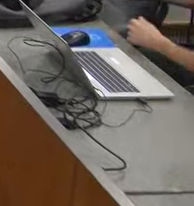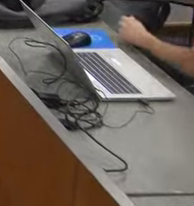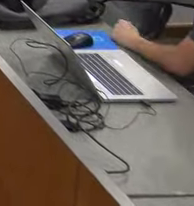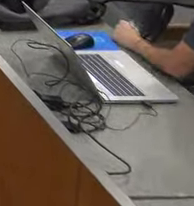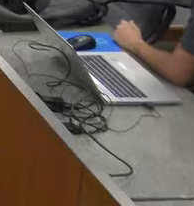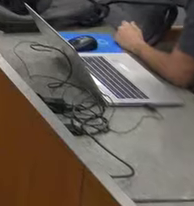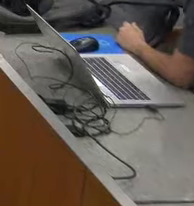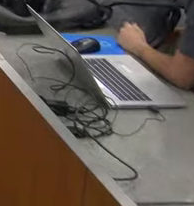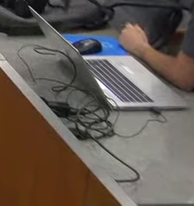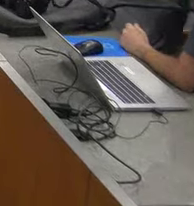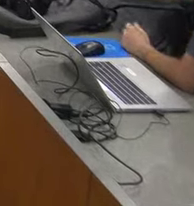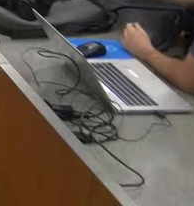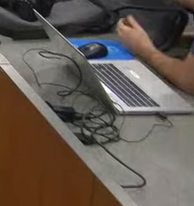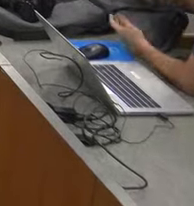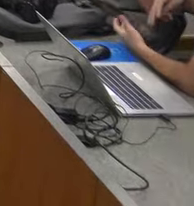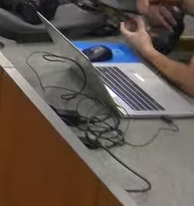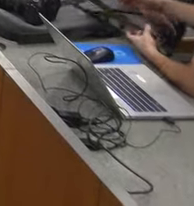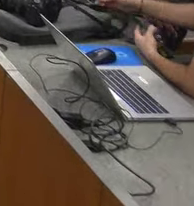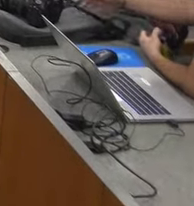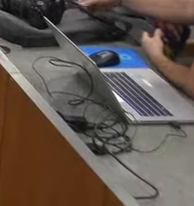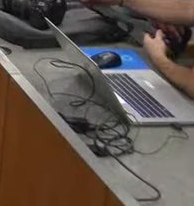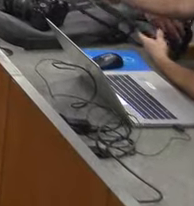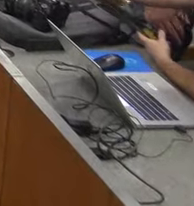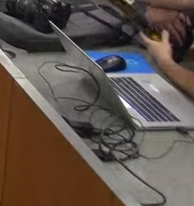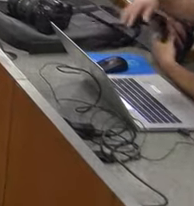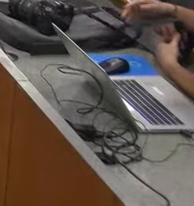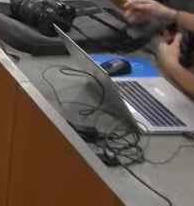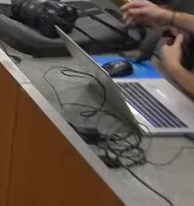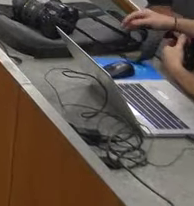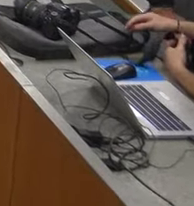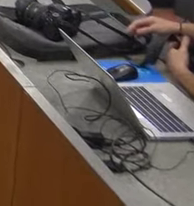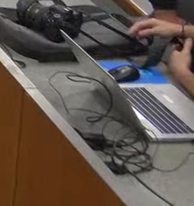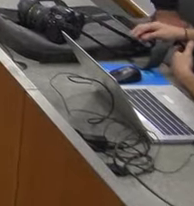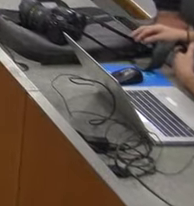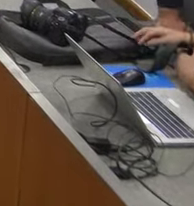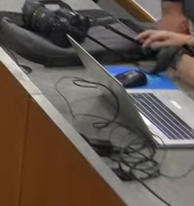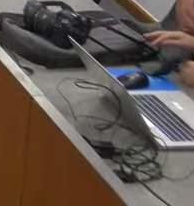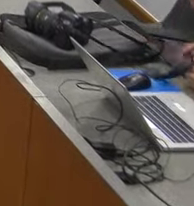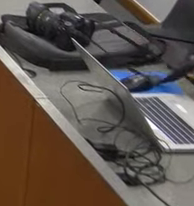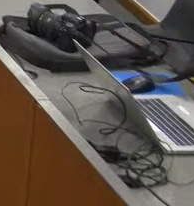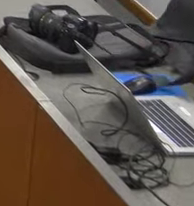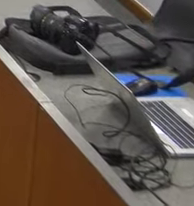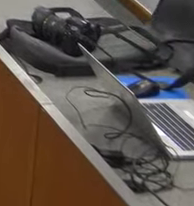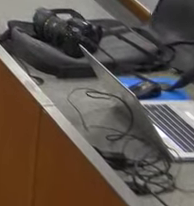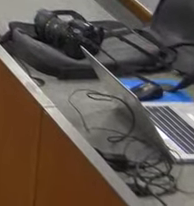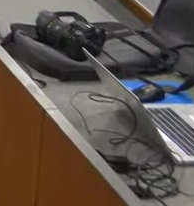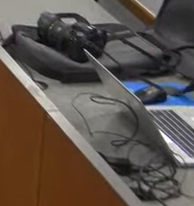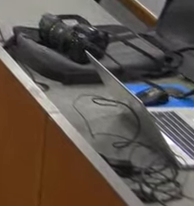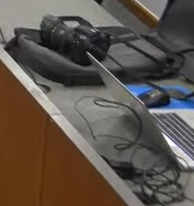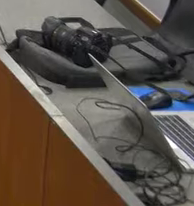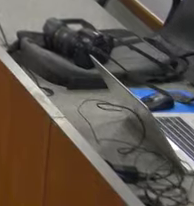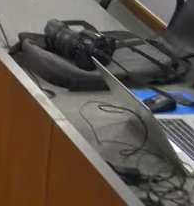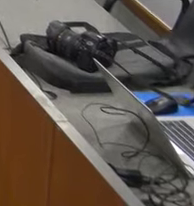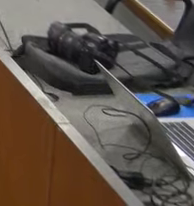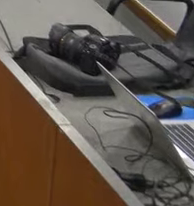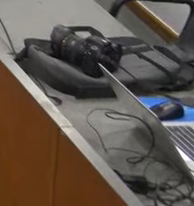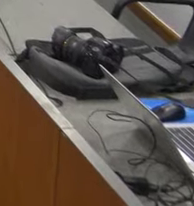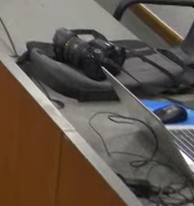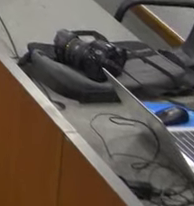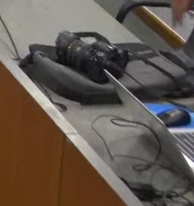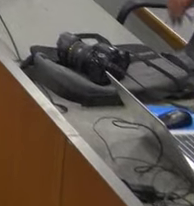legislatura processo no qual dirigentes de órgãos e entidades da administração pública Estadual